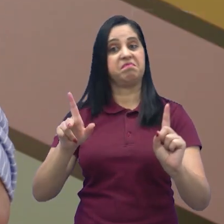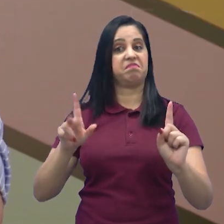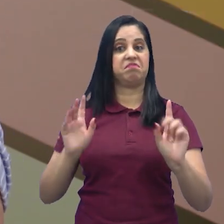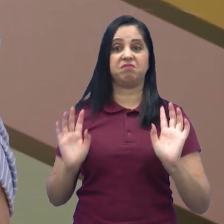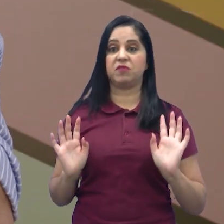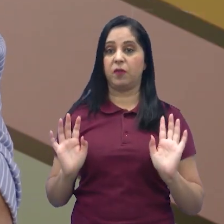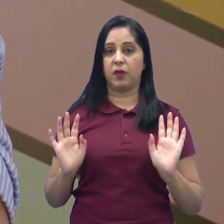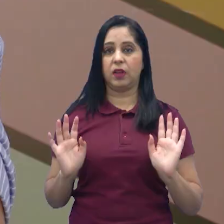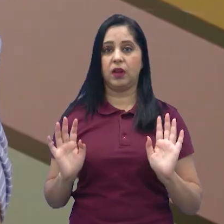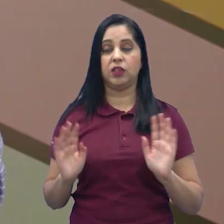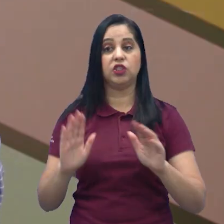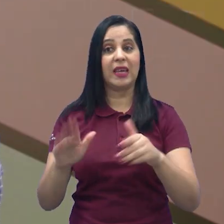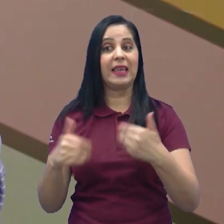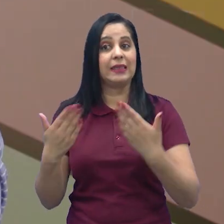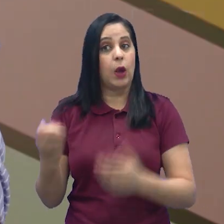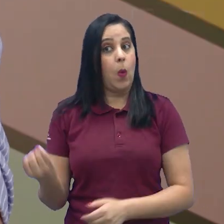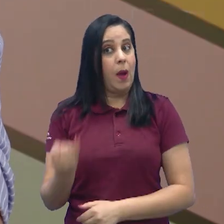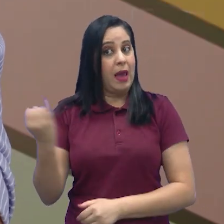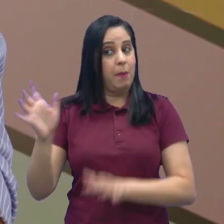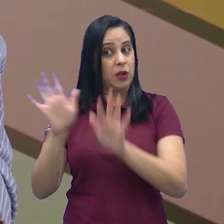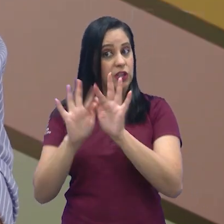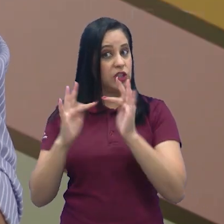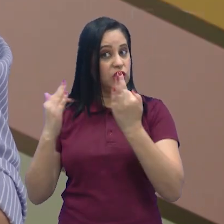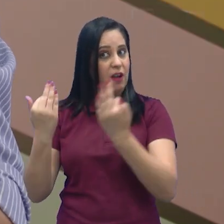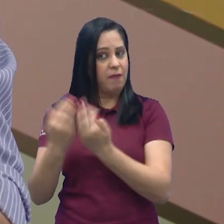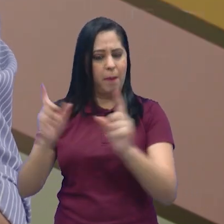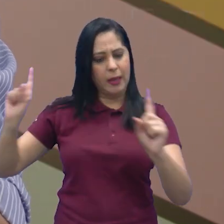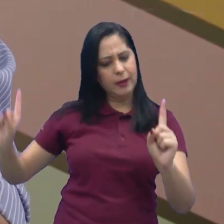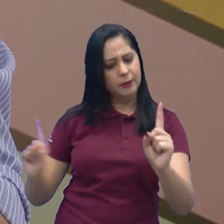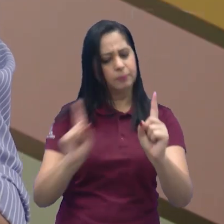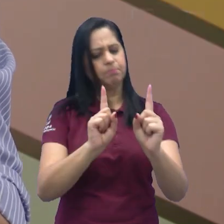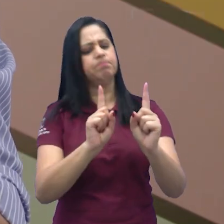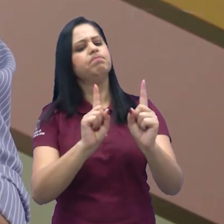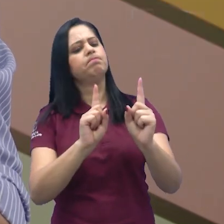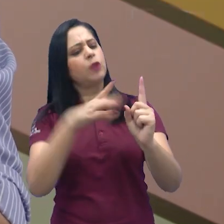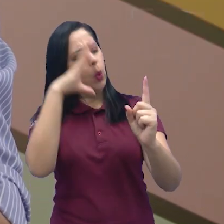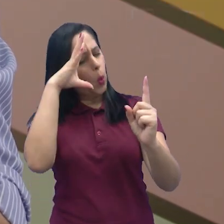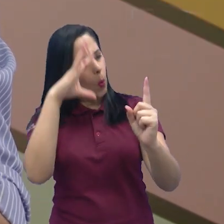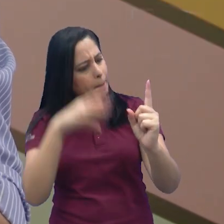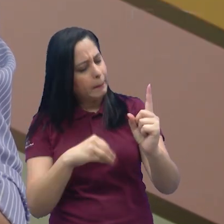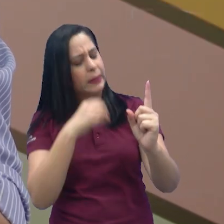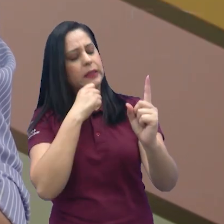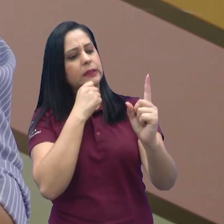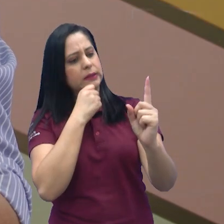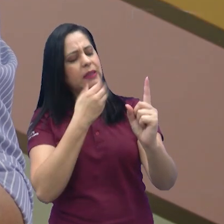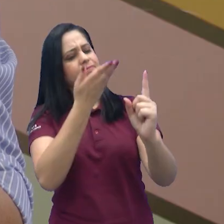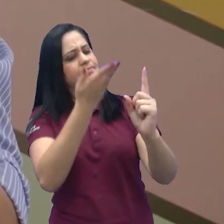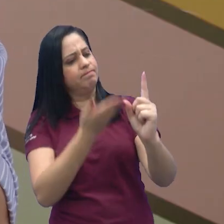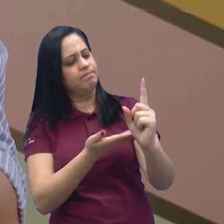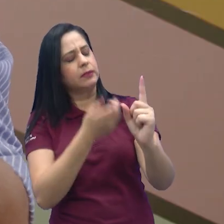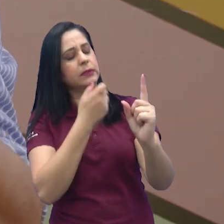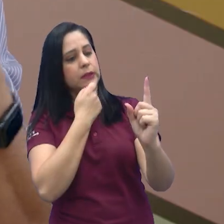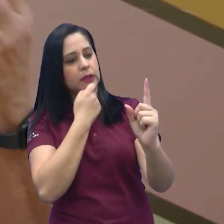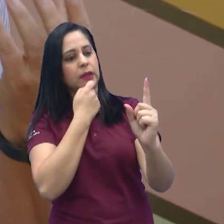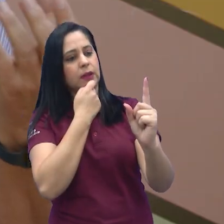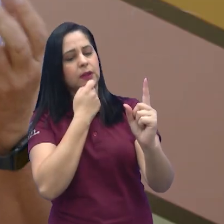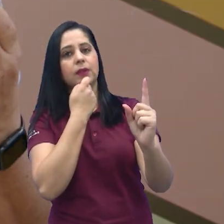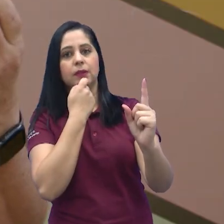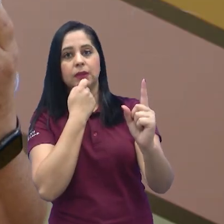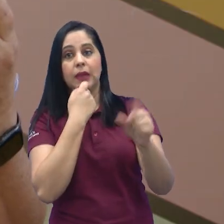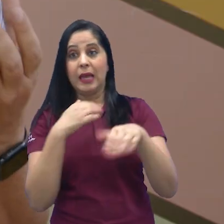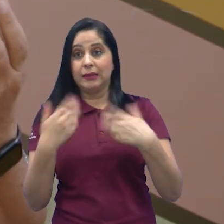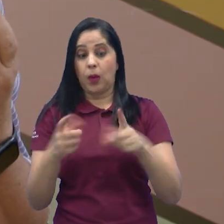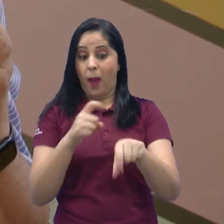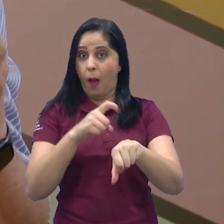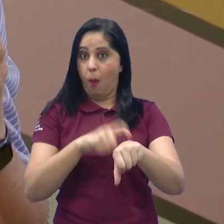e a família entender quem é essa pessoa, né? Então, é o momento onde o paciente